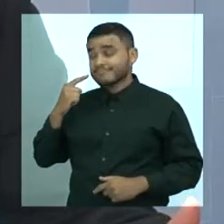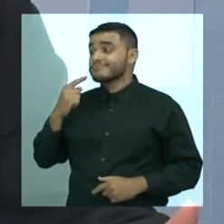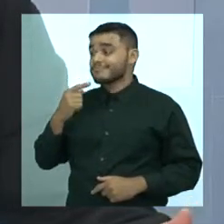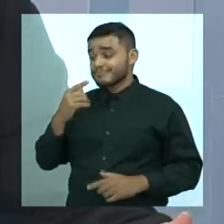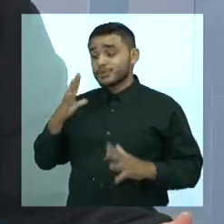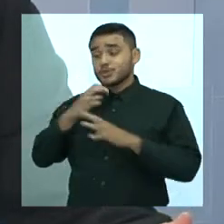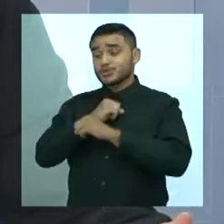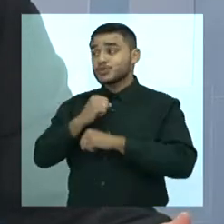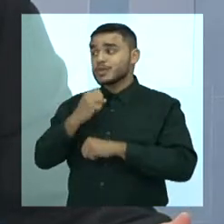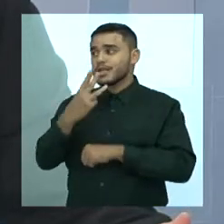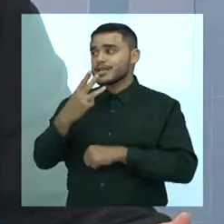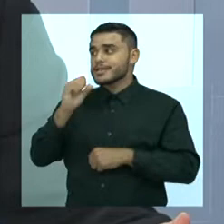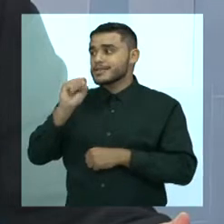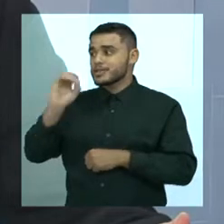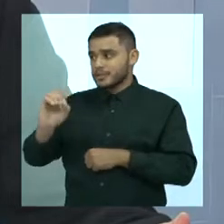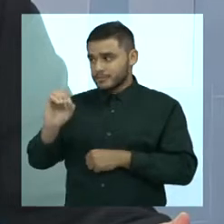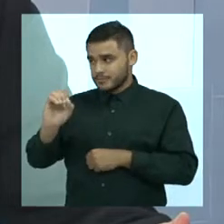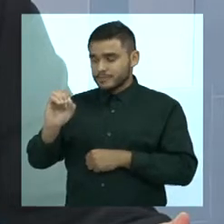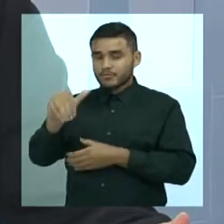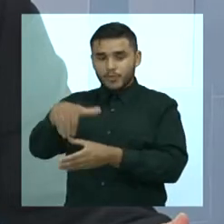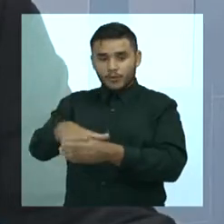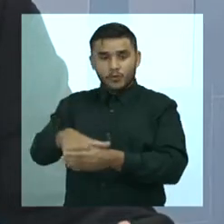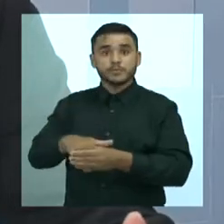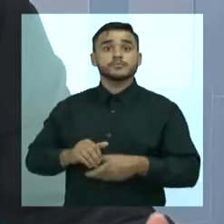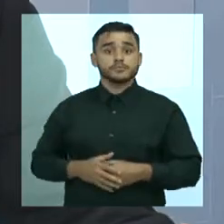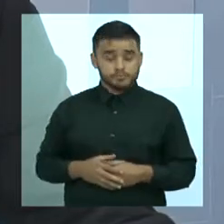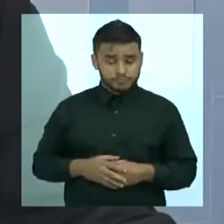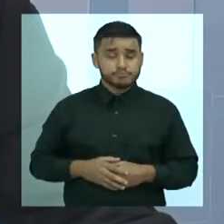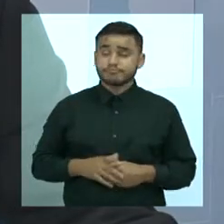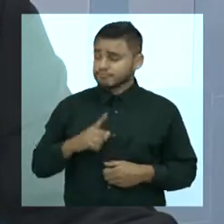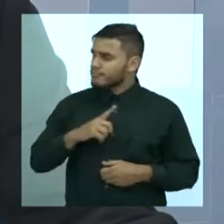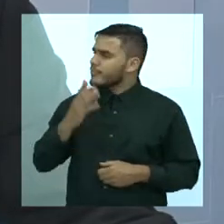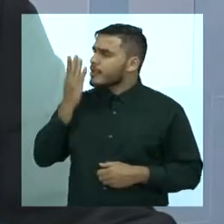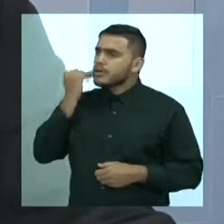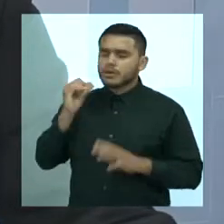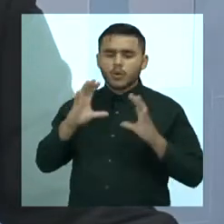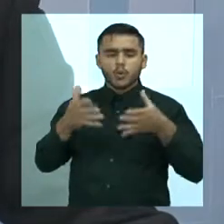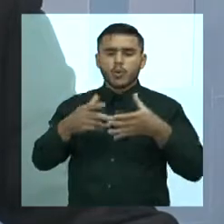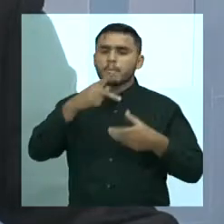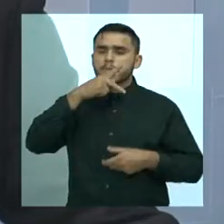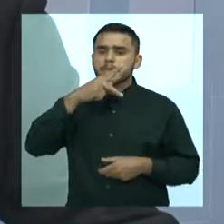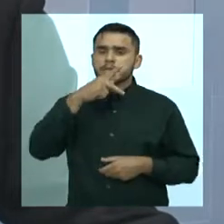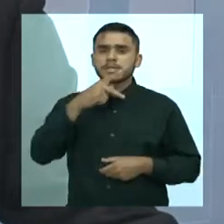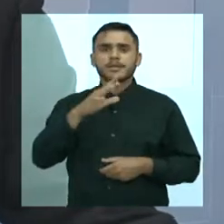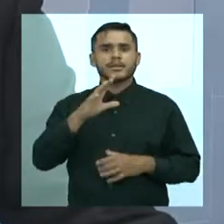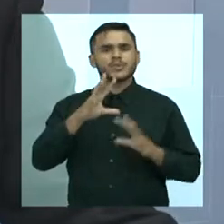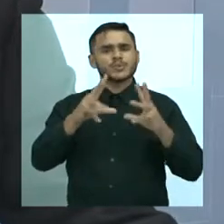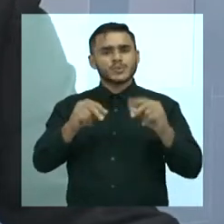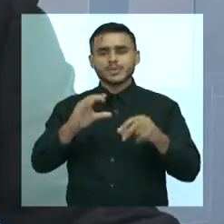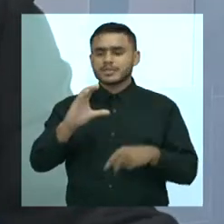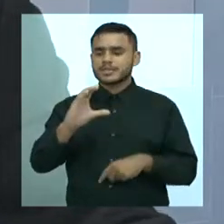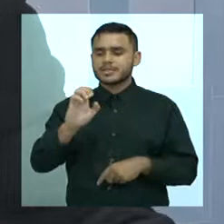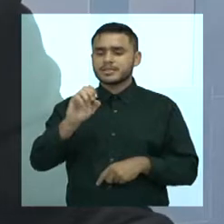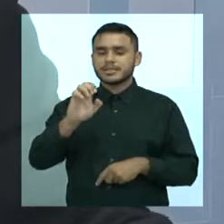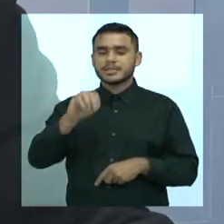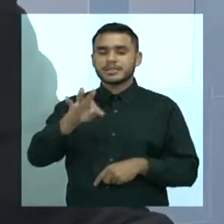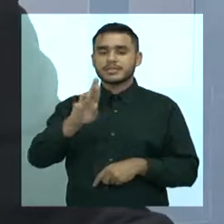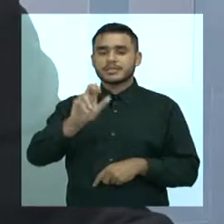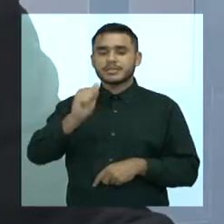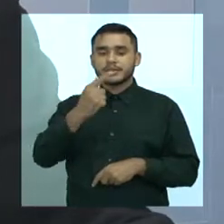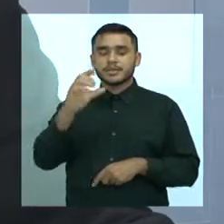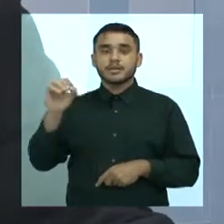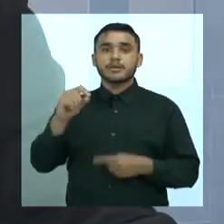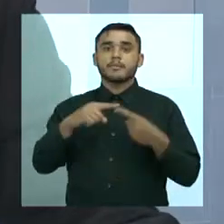os partidos que hoje estão ao seu redor, o centro gravitacional, que me causou uma grande surpresa, um deles é o PSDB